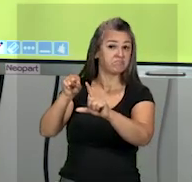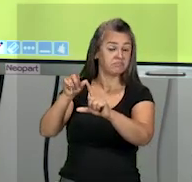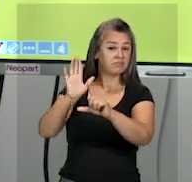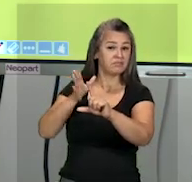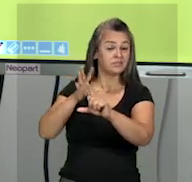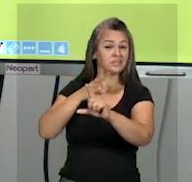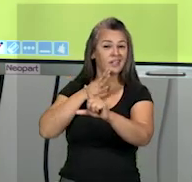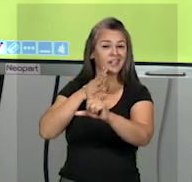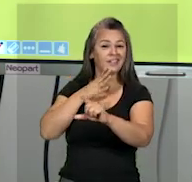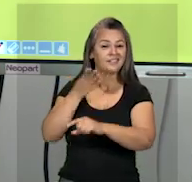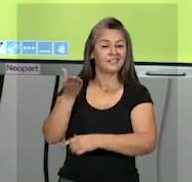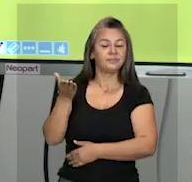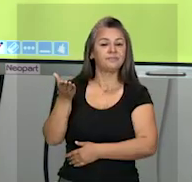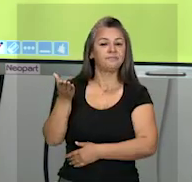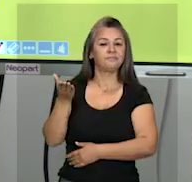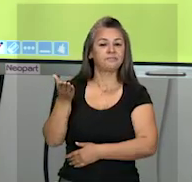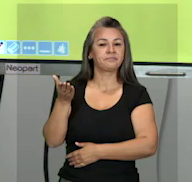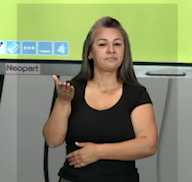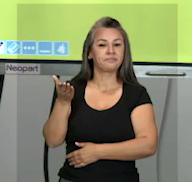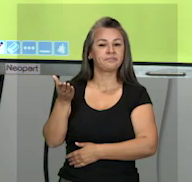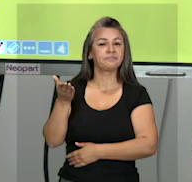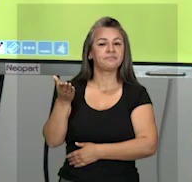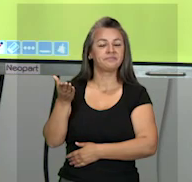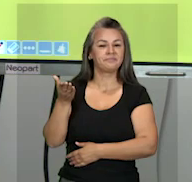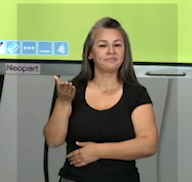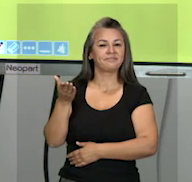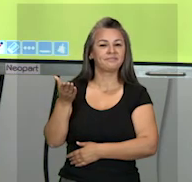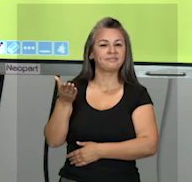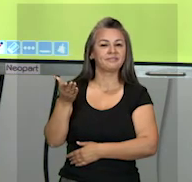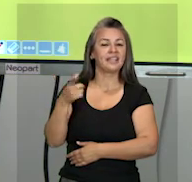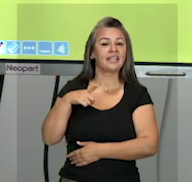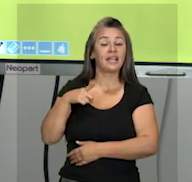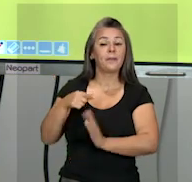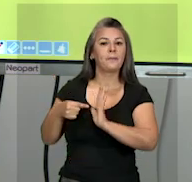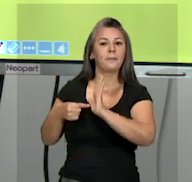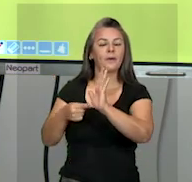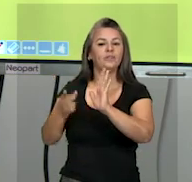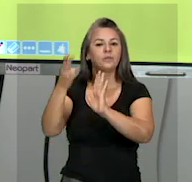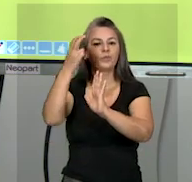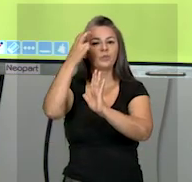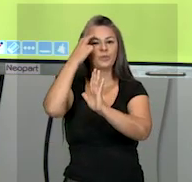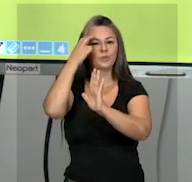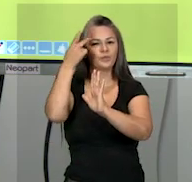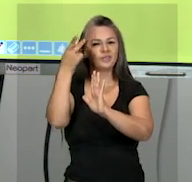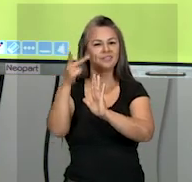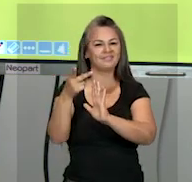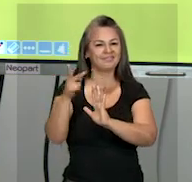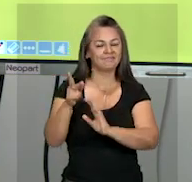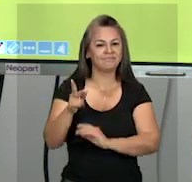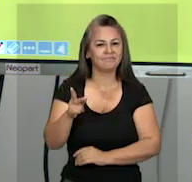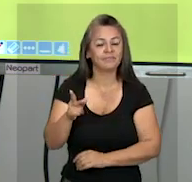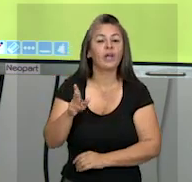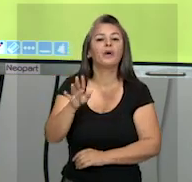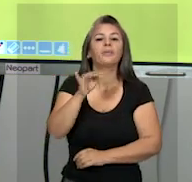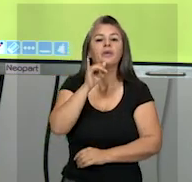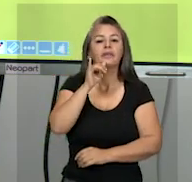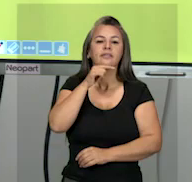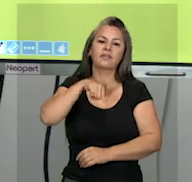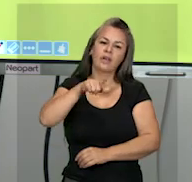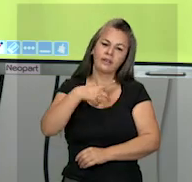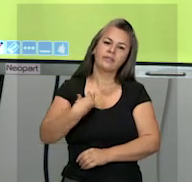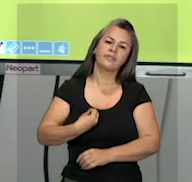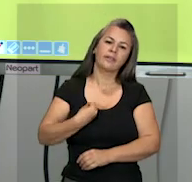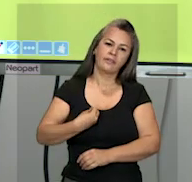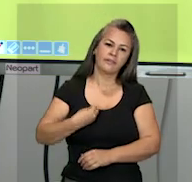sempre ali vendo alguma coisa que acaba nos colocando em contato com a cultura japonesa. Nesse processo de globalização que nós temos no mundo,